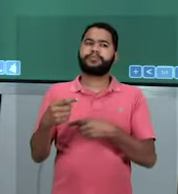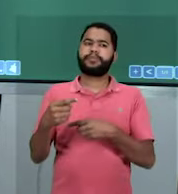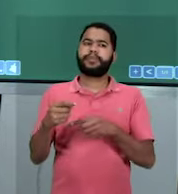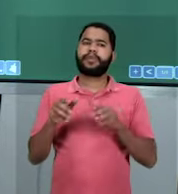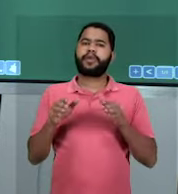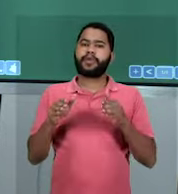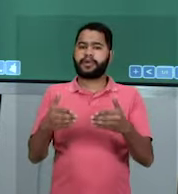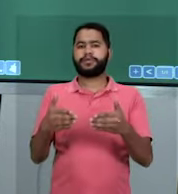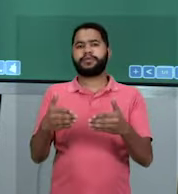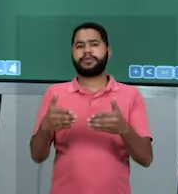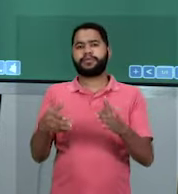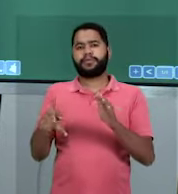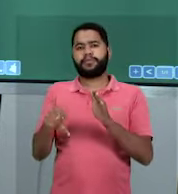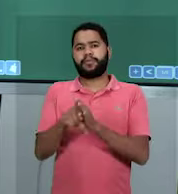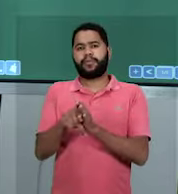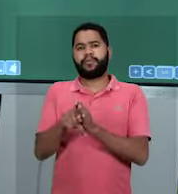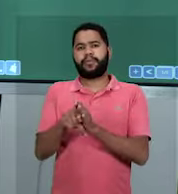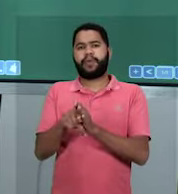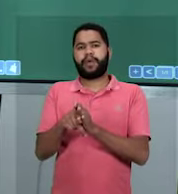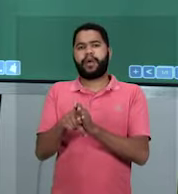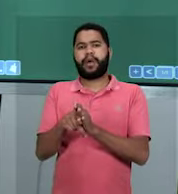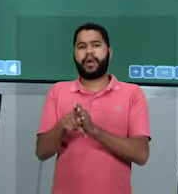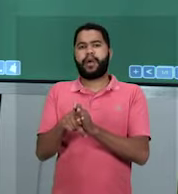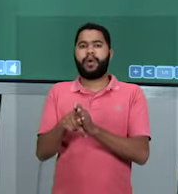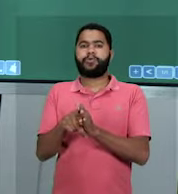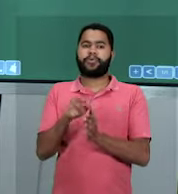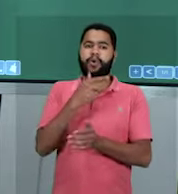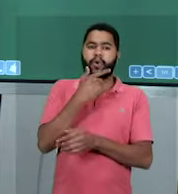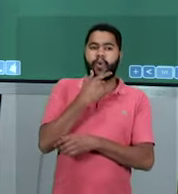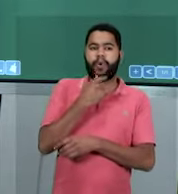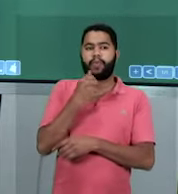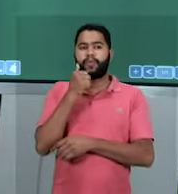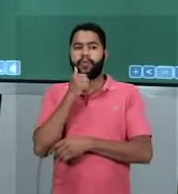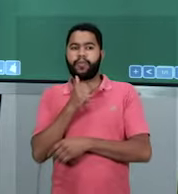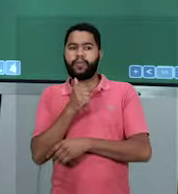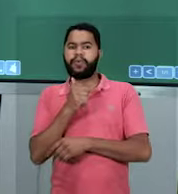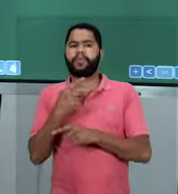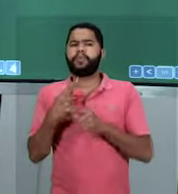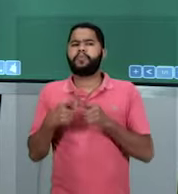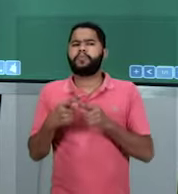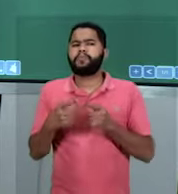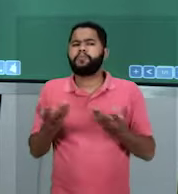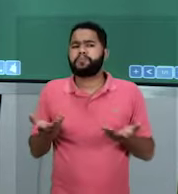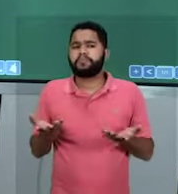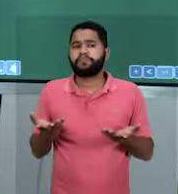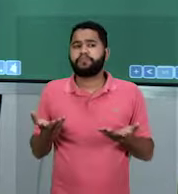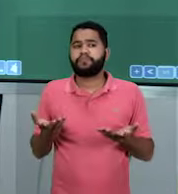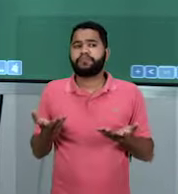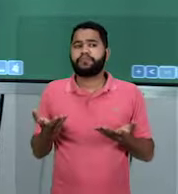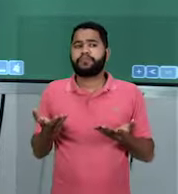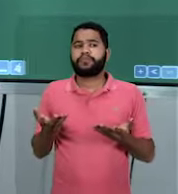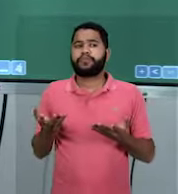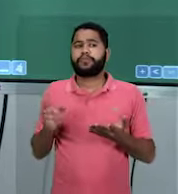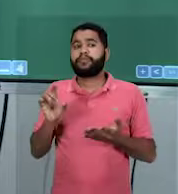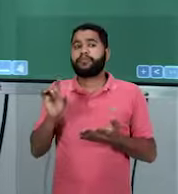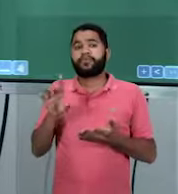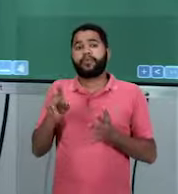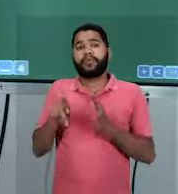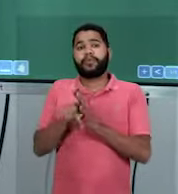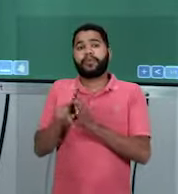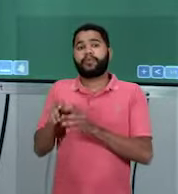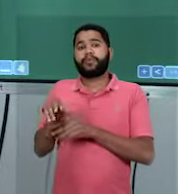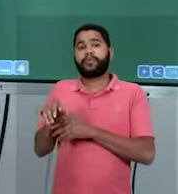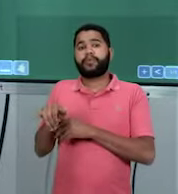restrita ao sexo. Por que ela vai ser restrita ao sexo? Porque ela vai estar presente somente no